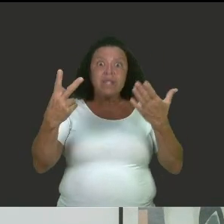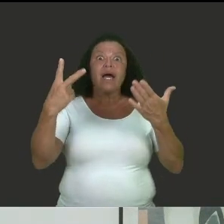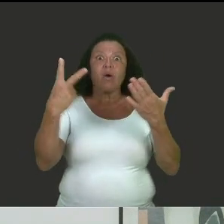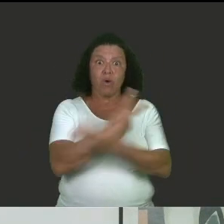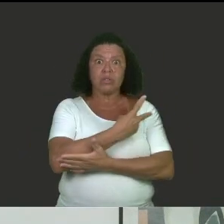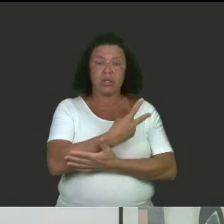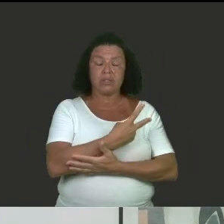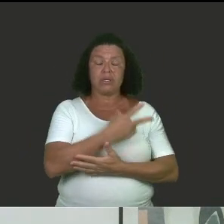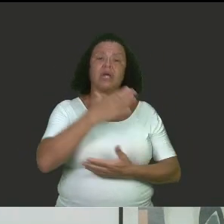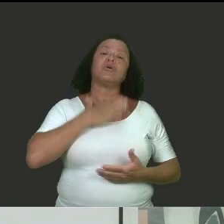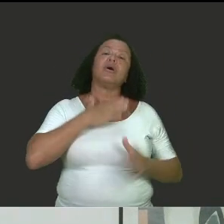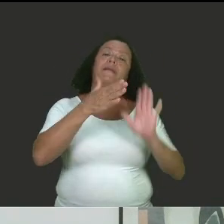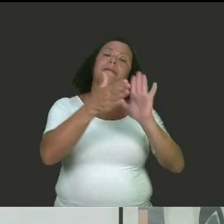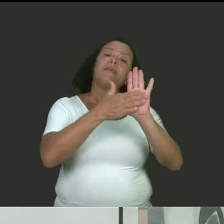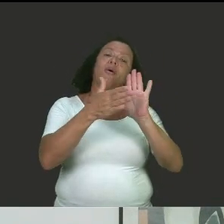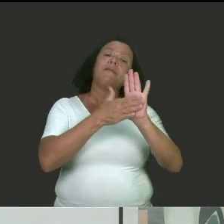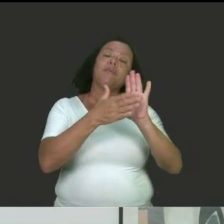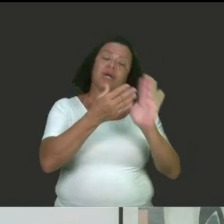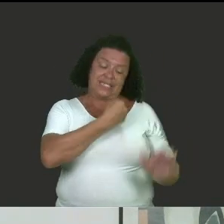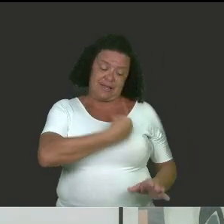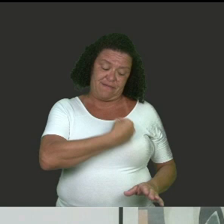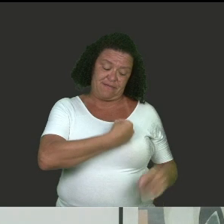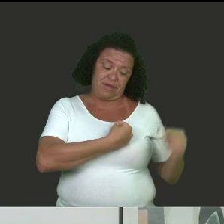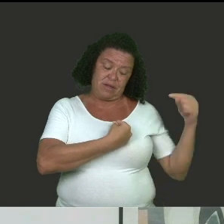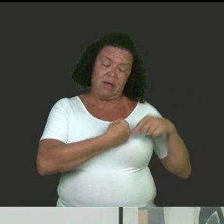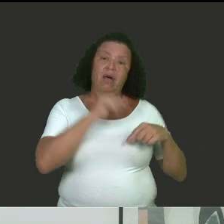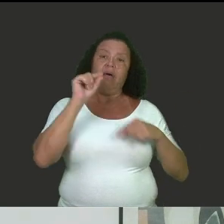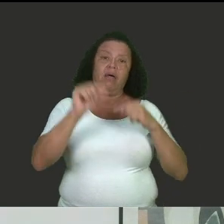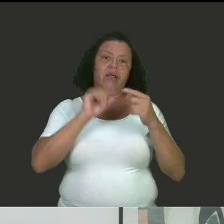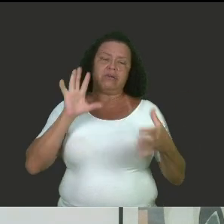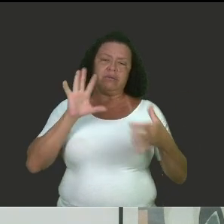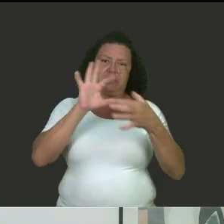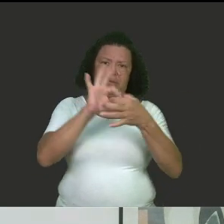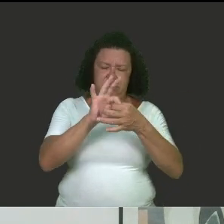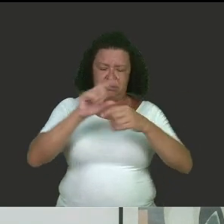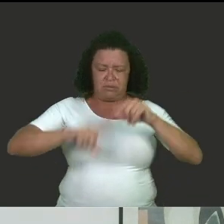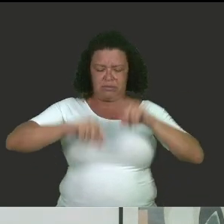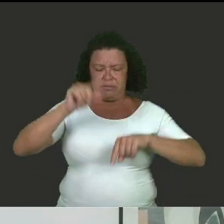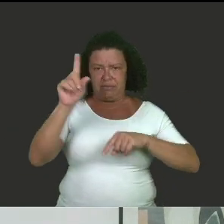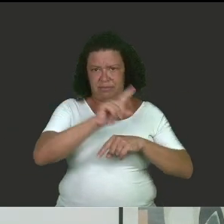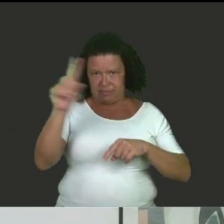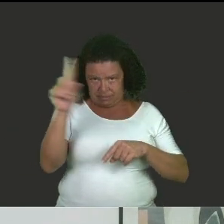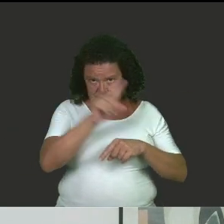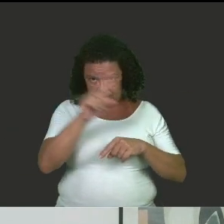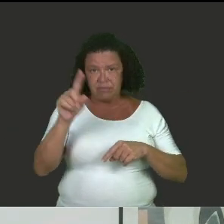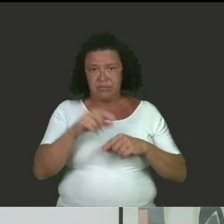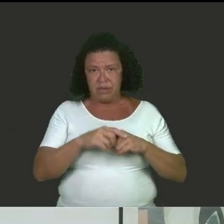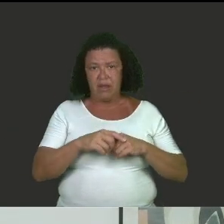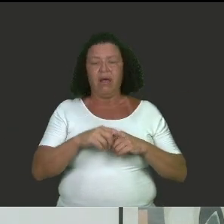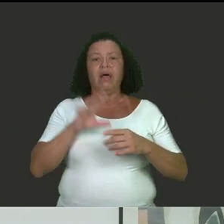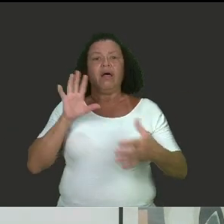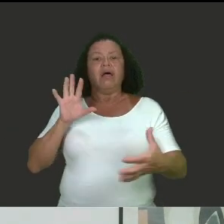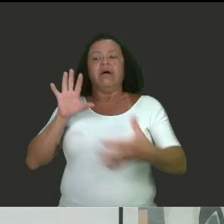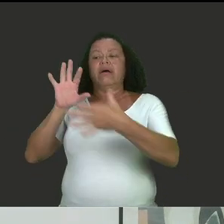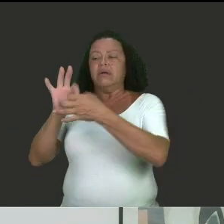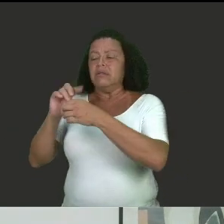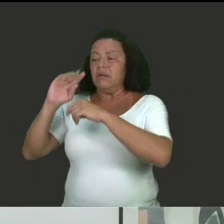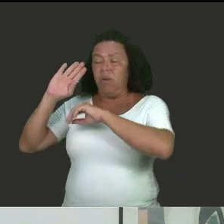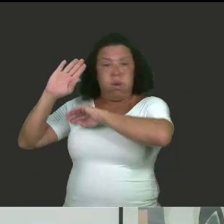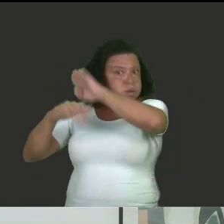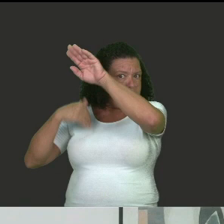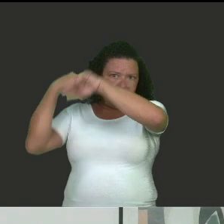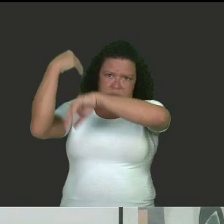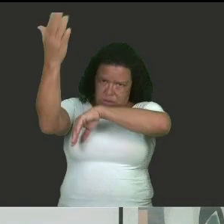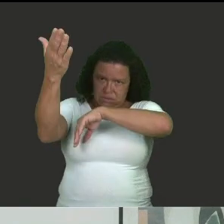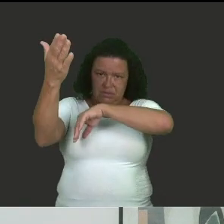nosso propósito de vida não é ligado à questão material. O nosso propósito de vida está muito além disso.